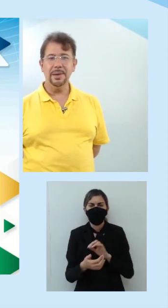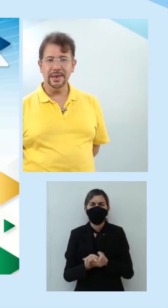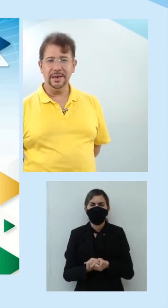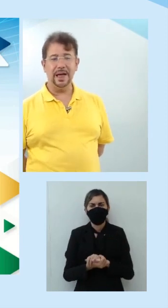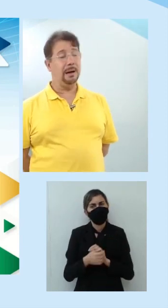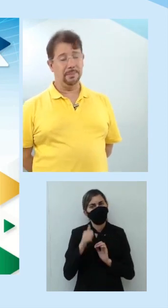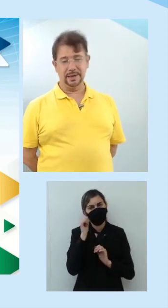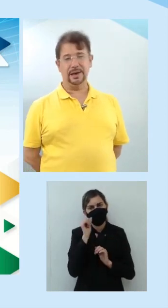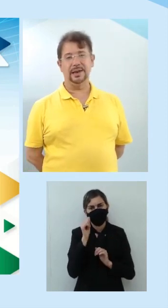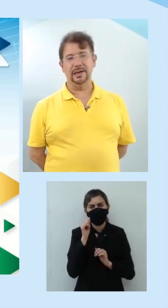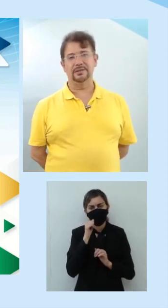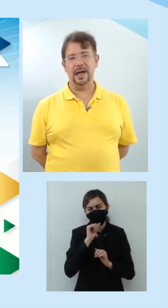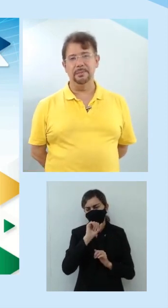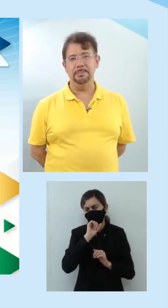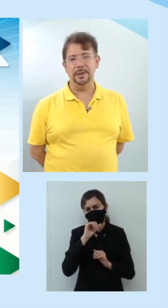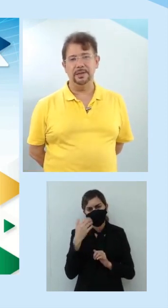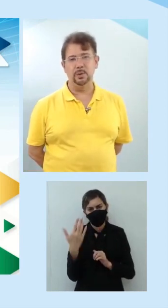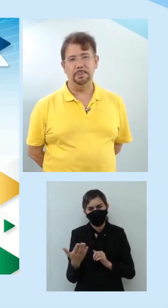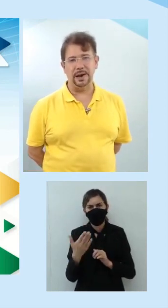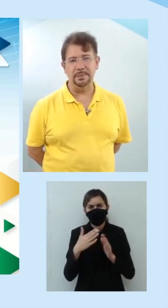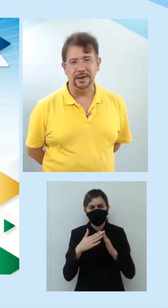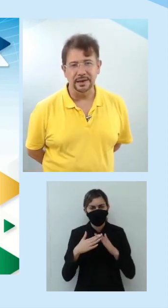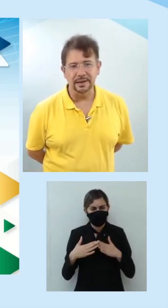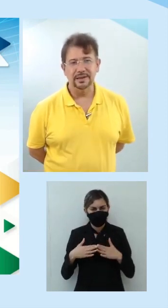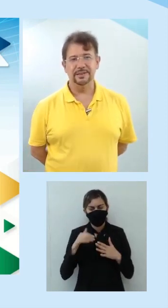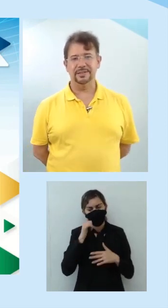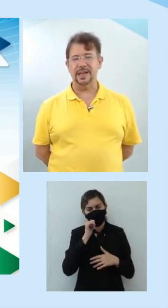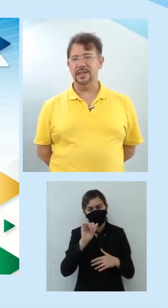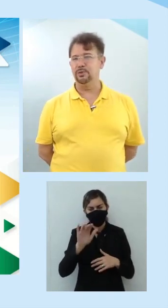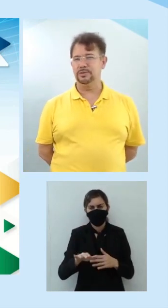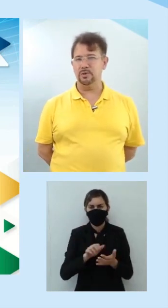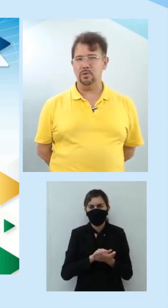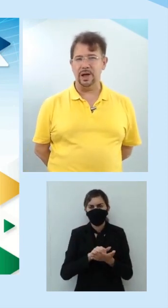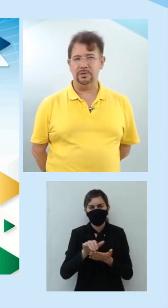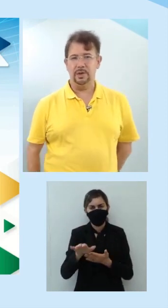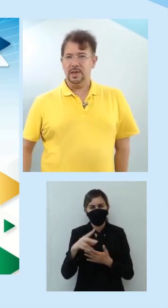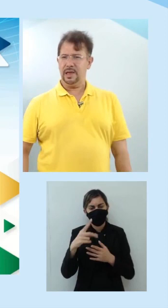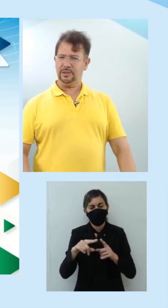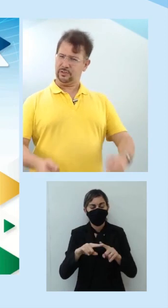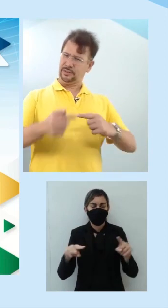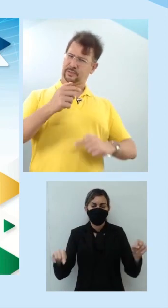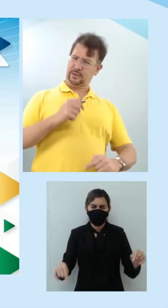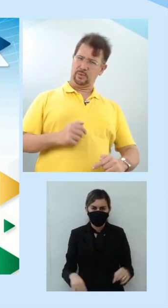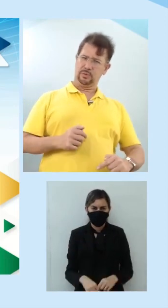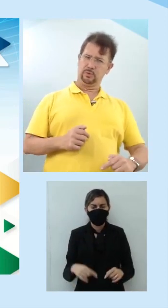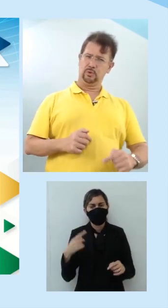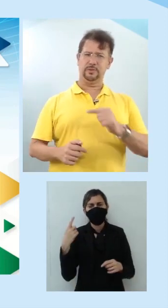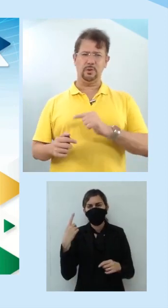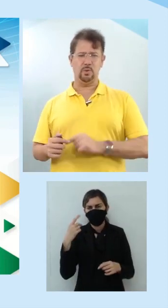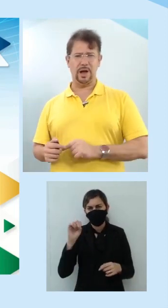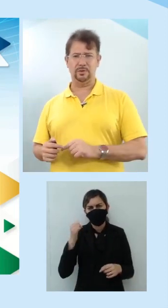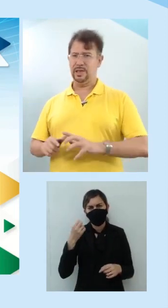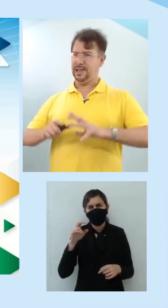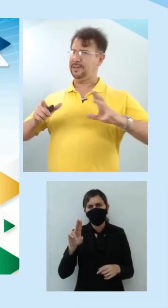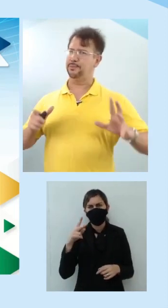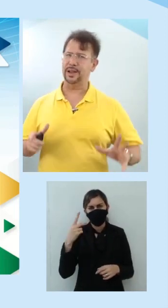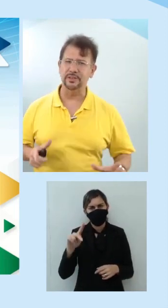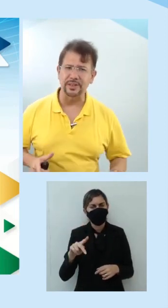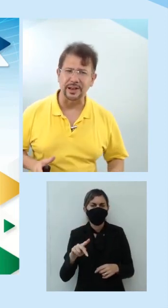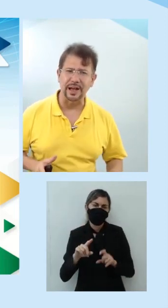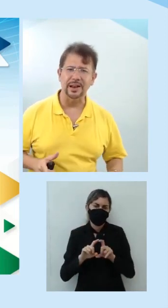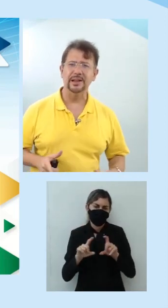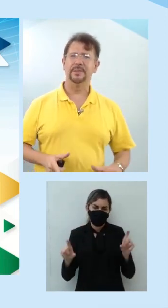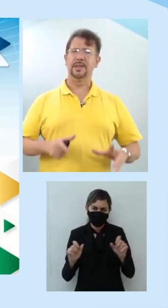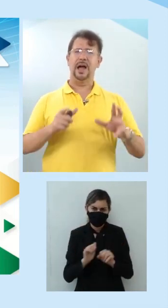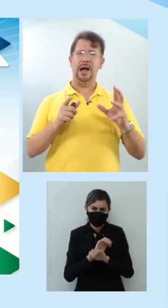A menina, a mãe pediu para a menina sair do seu quarto. Do seu quarto. Essa frase